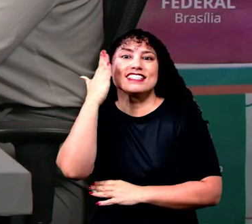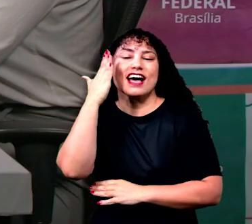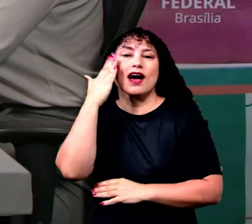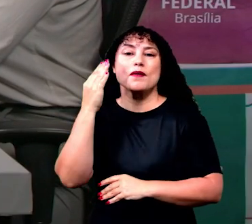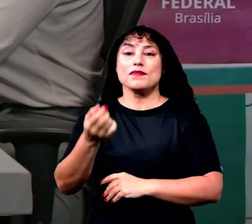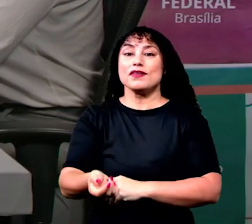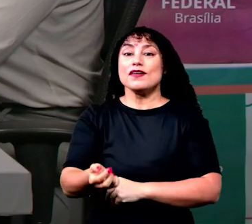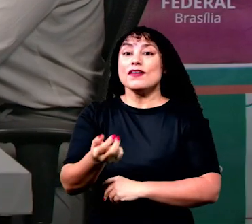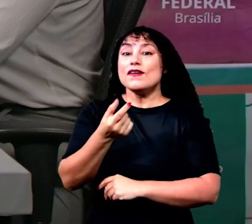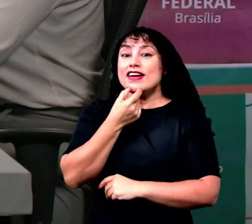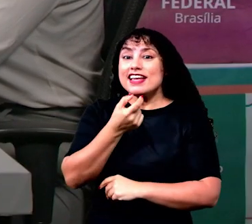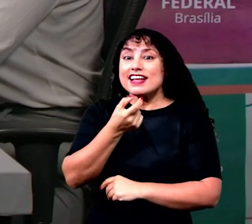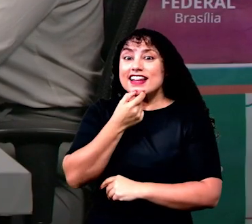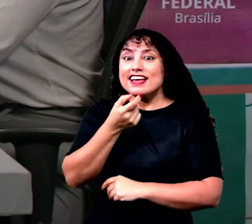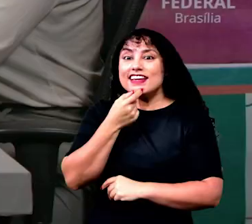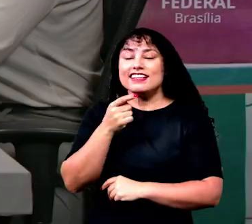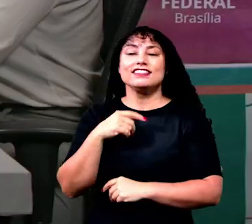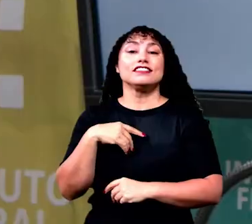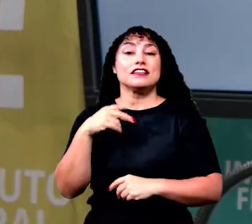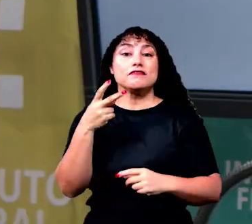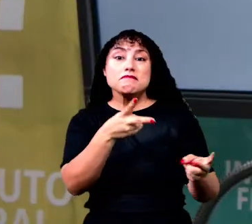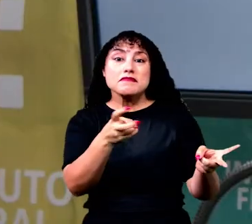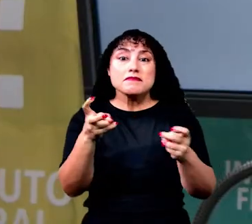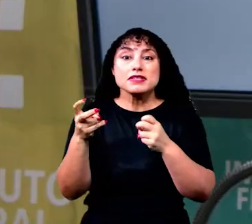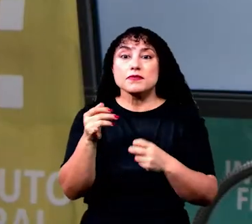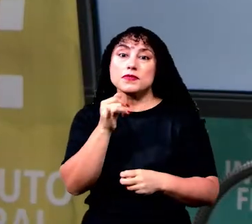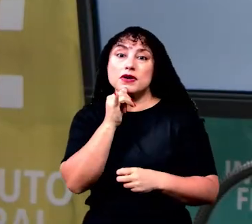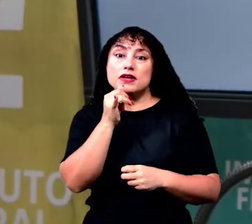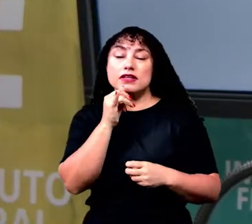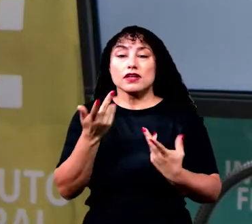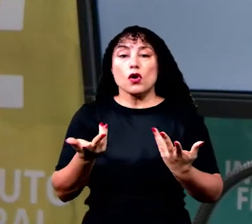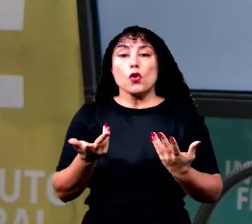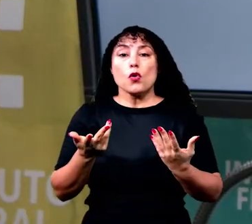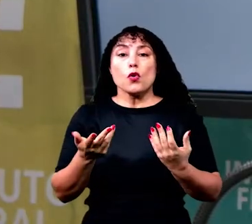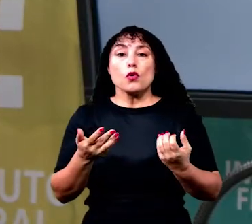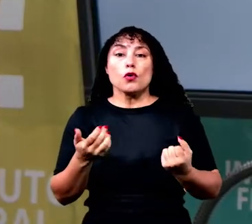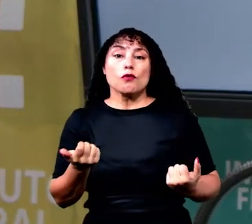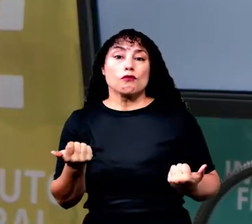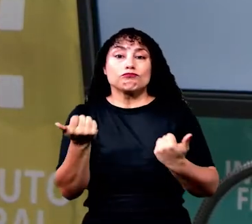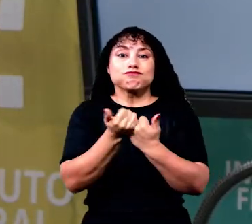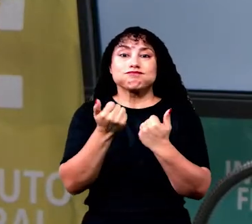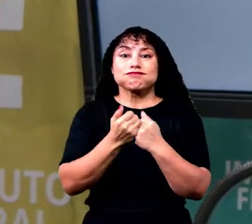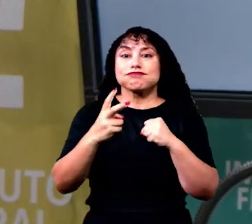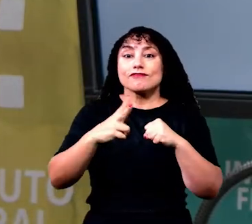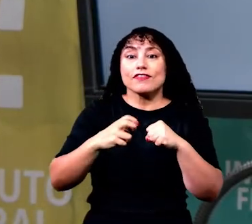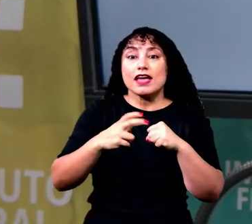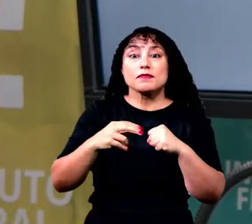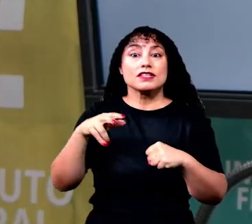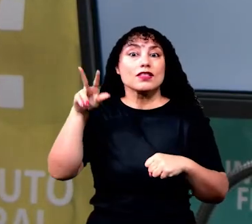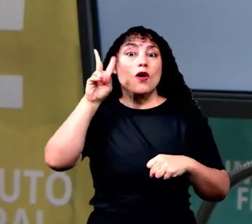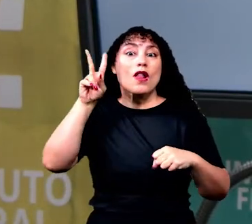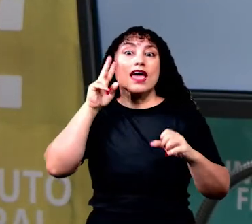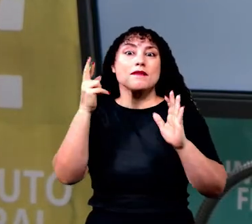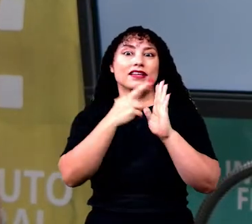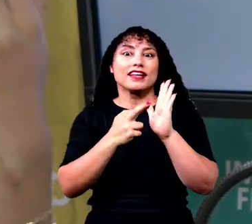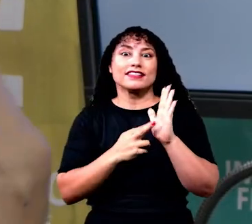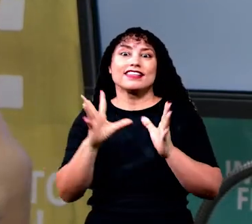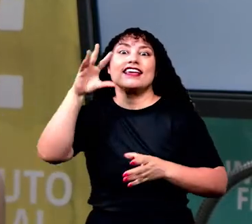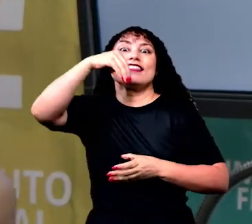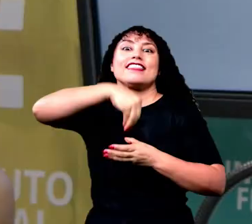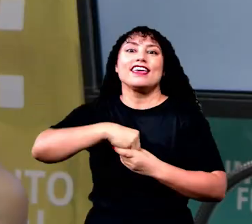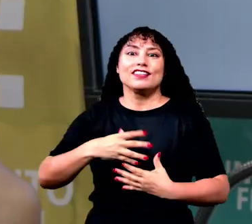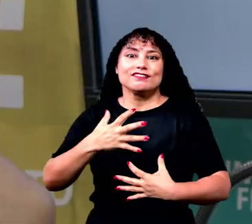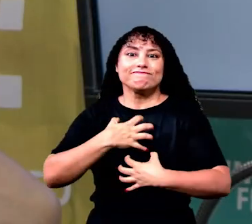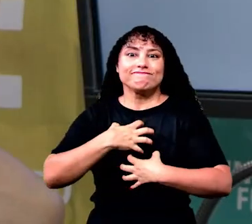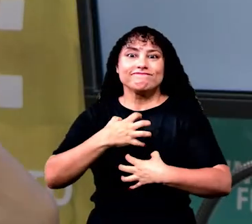já sabe no inglês, porque aí você vai ver por exemplo, modal verbs. Você não lembra da regra. Você tem